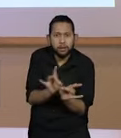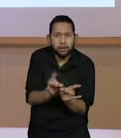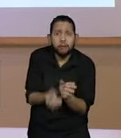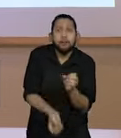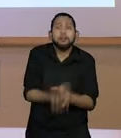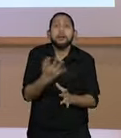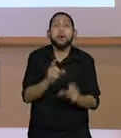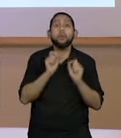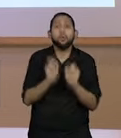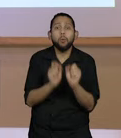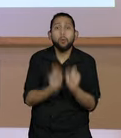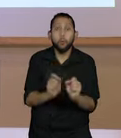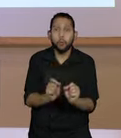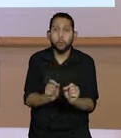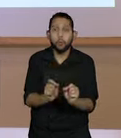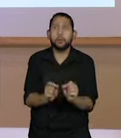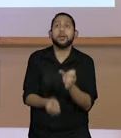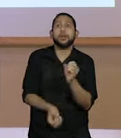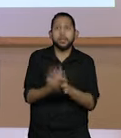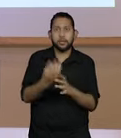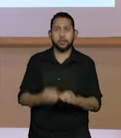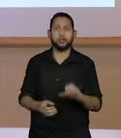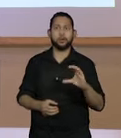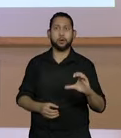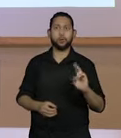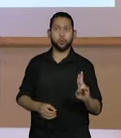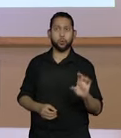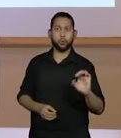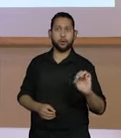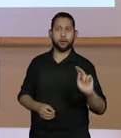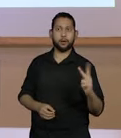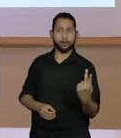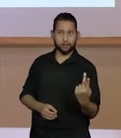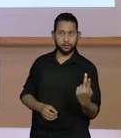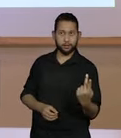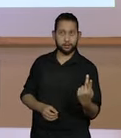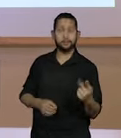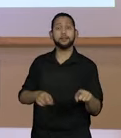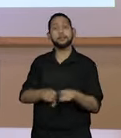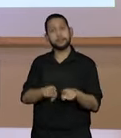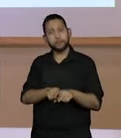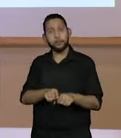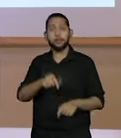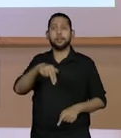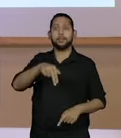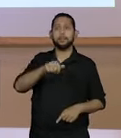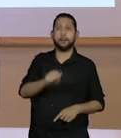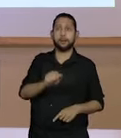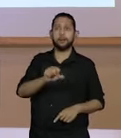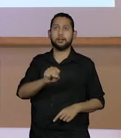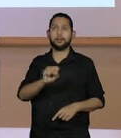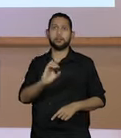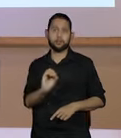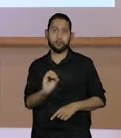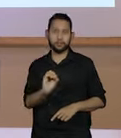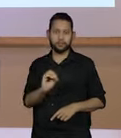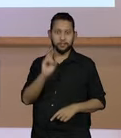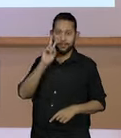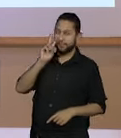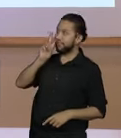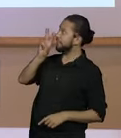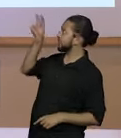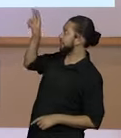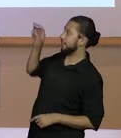também o sulfato de sódio, tá? Nesse caso, o hidróxido de cobre 2 e o